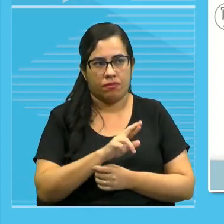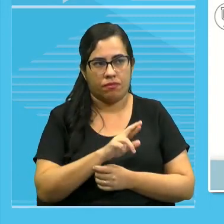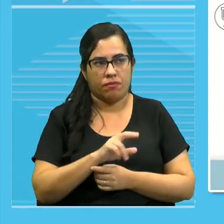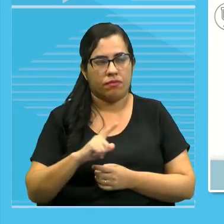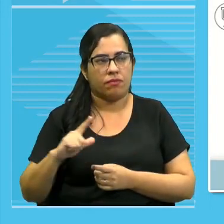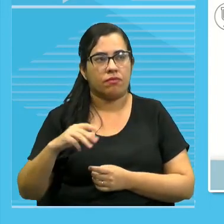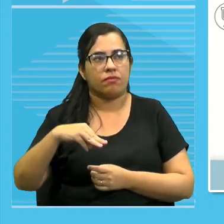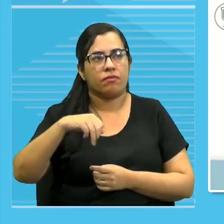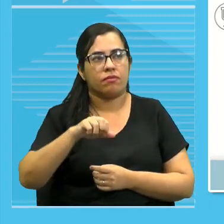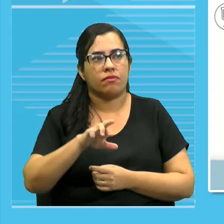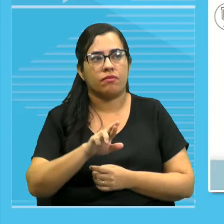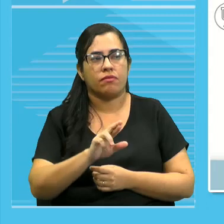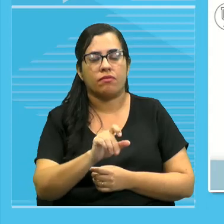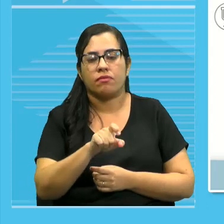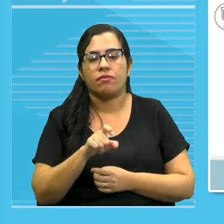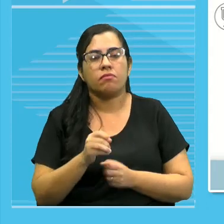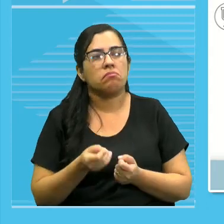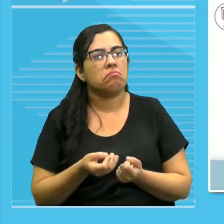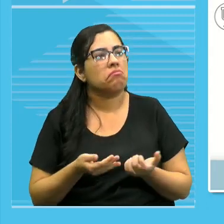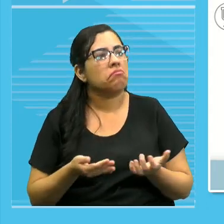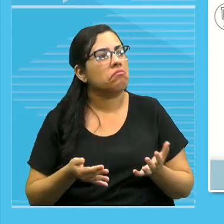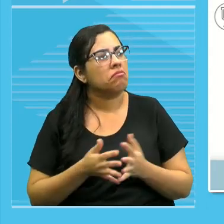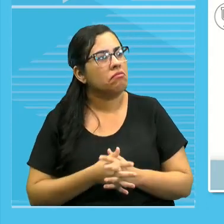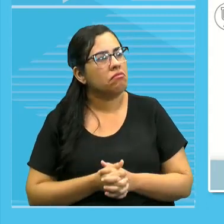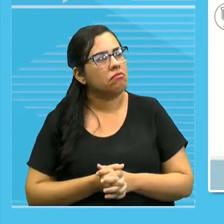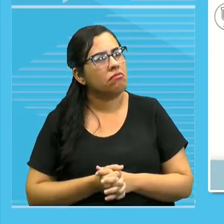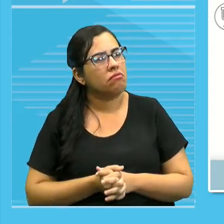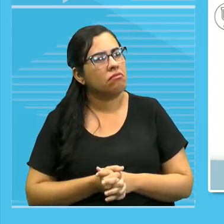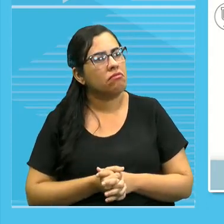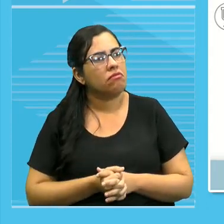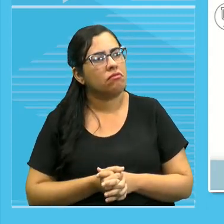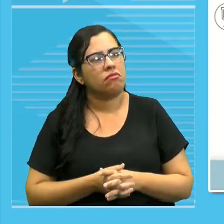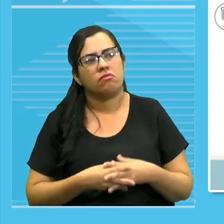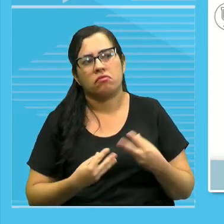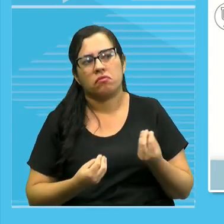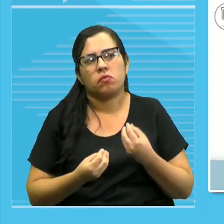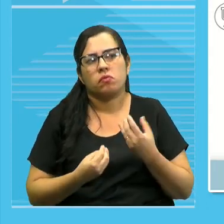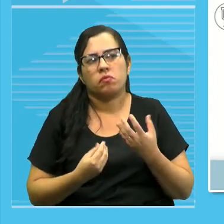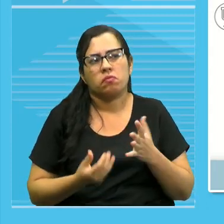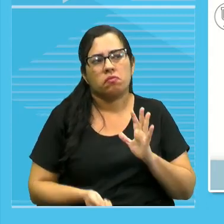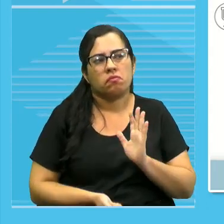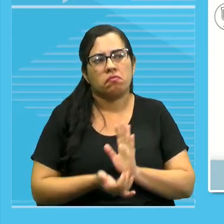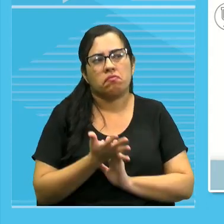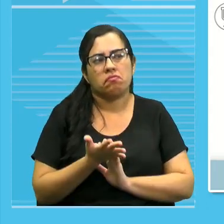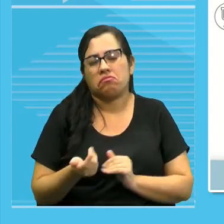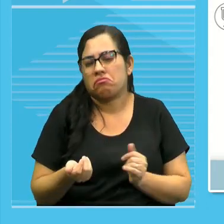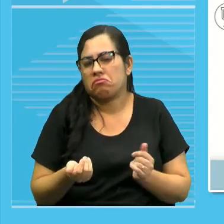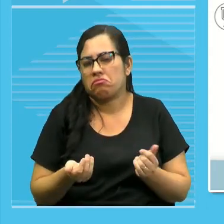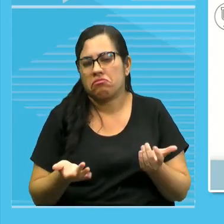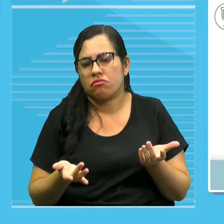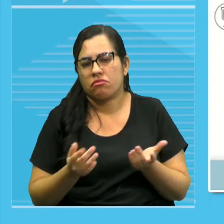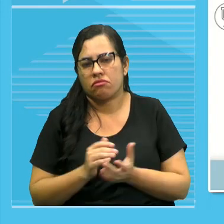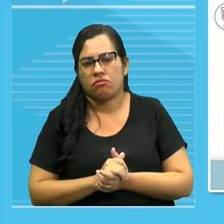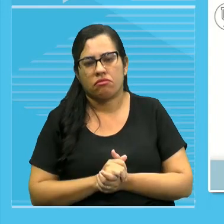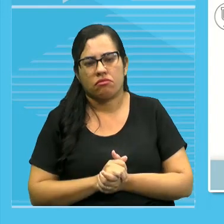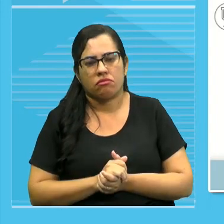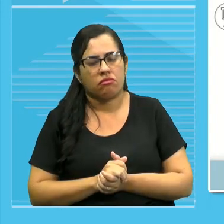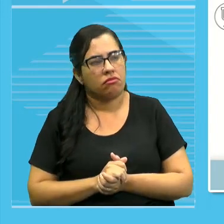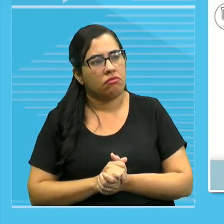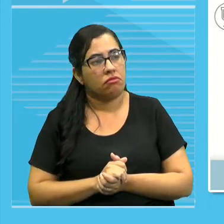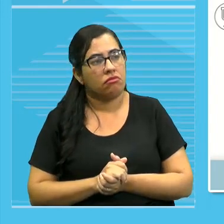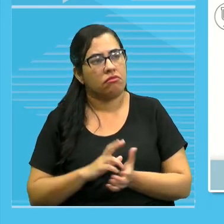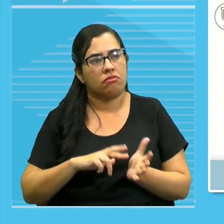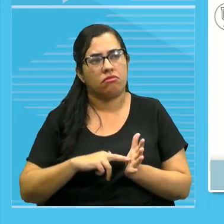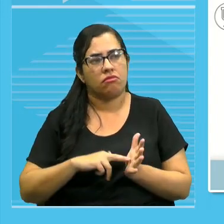como estádios o modo de produção Karl Marx ou